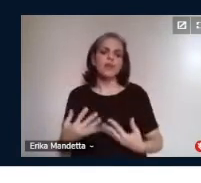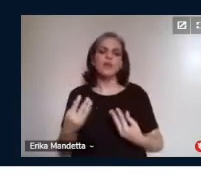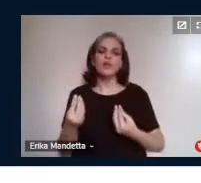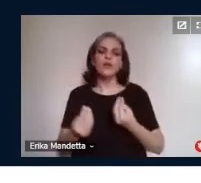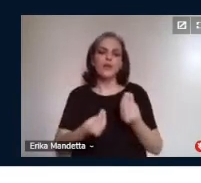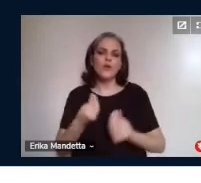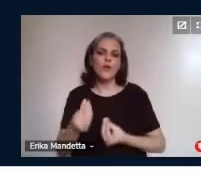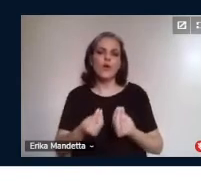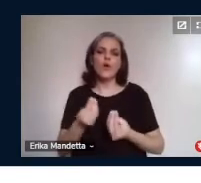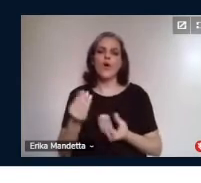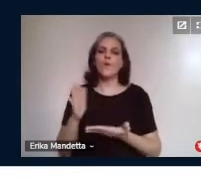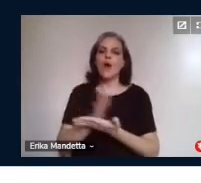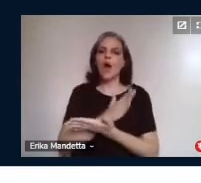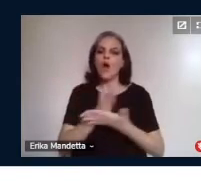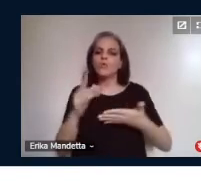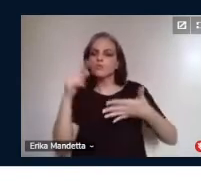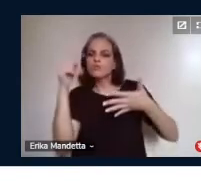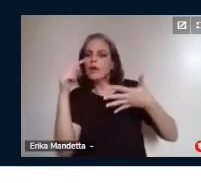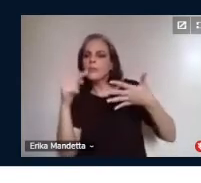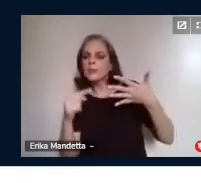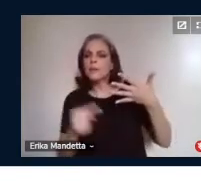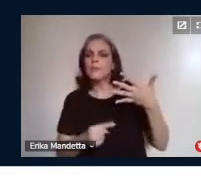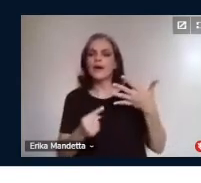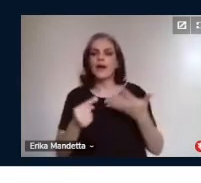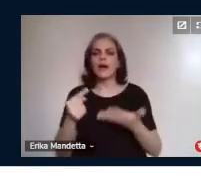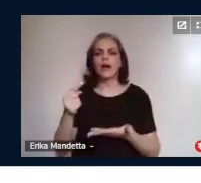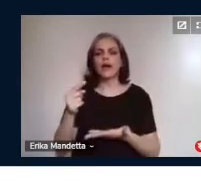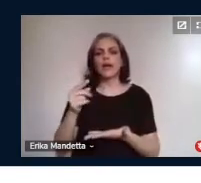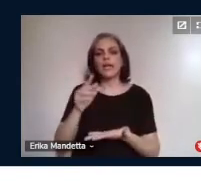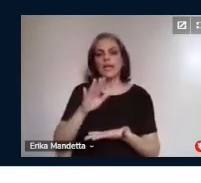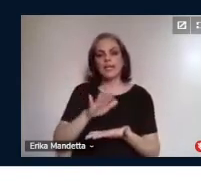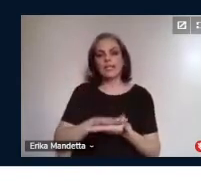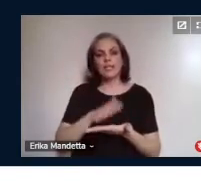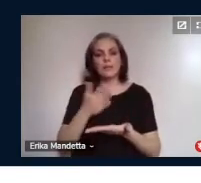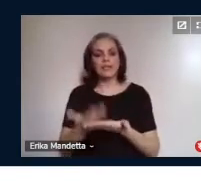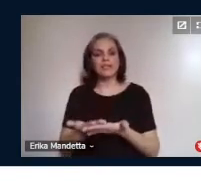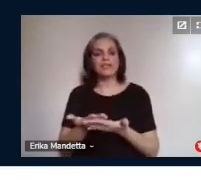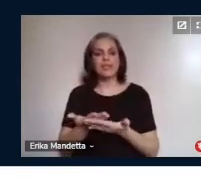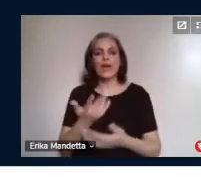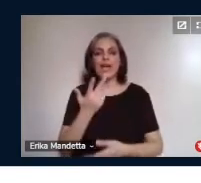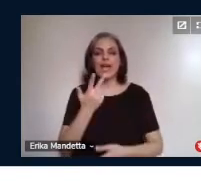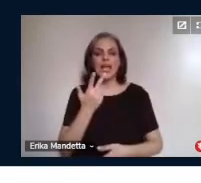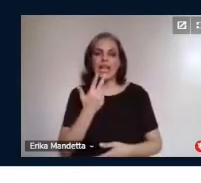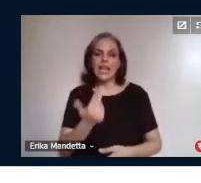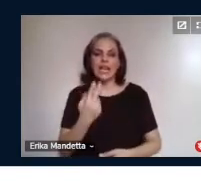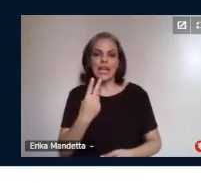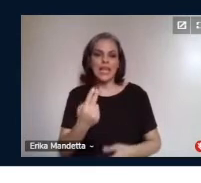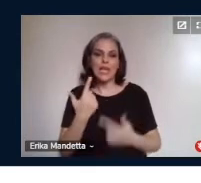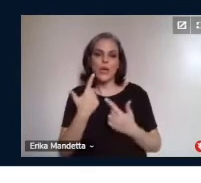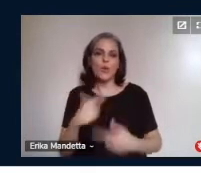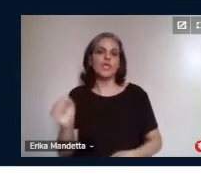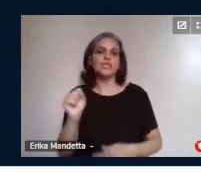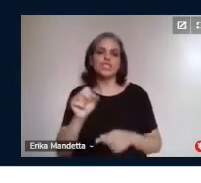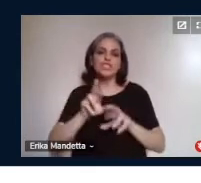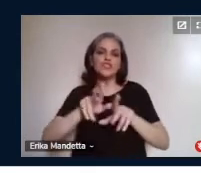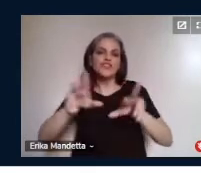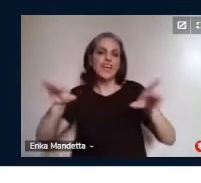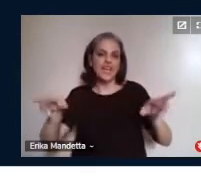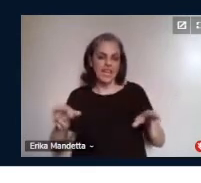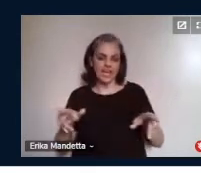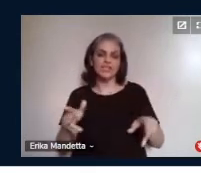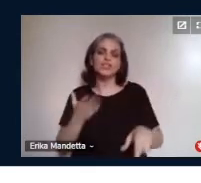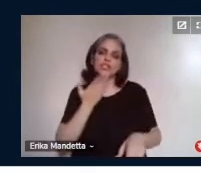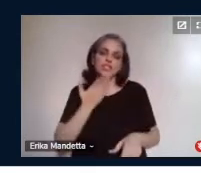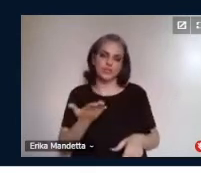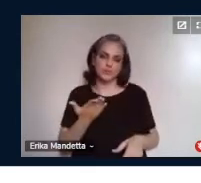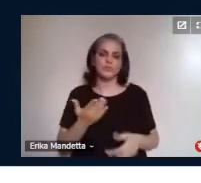de alguns pontos sobre a interpretação entre línguas de modalidades diferentes. Logo a